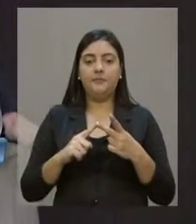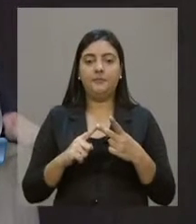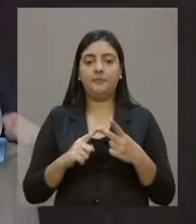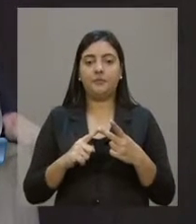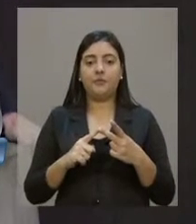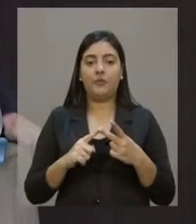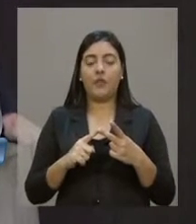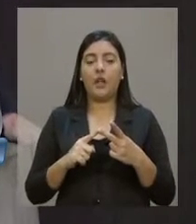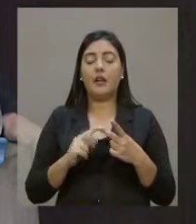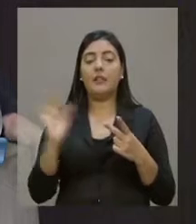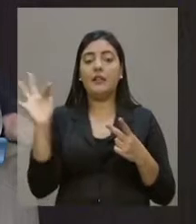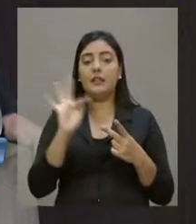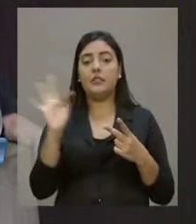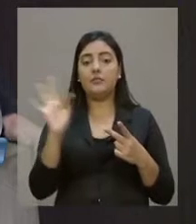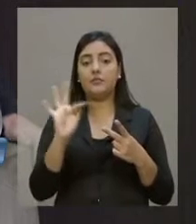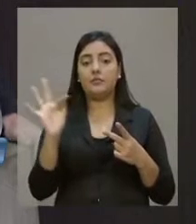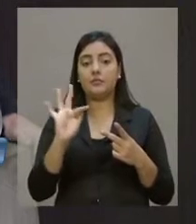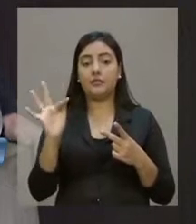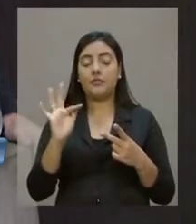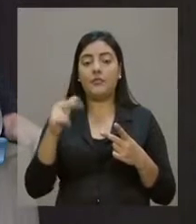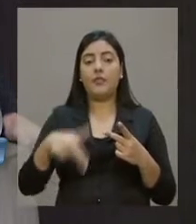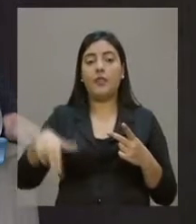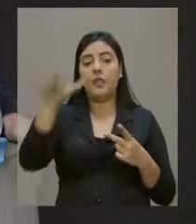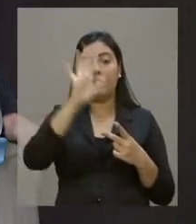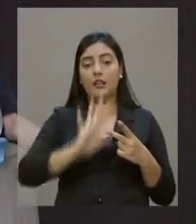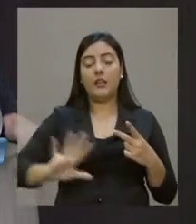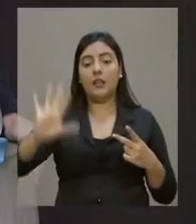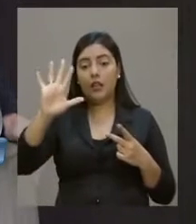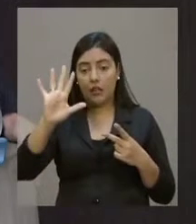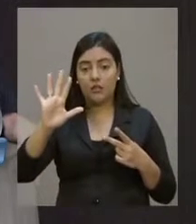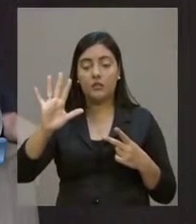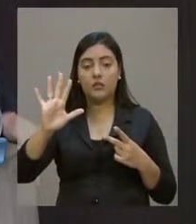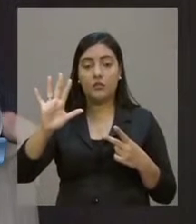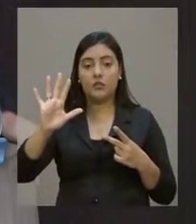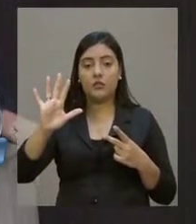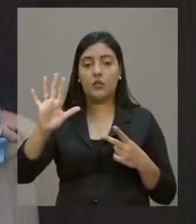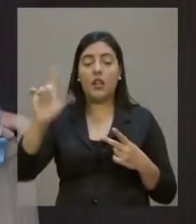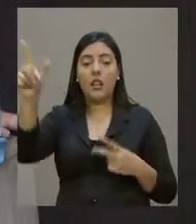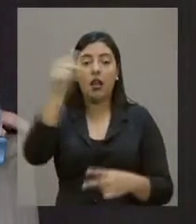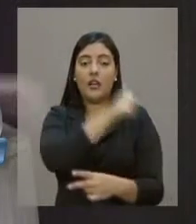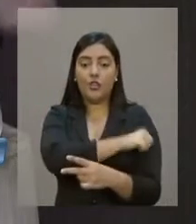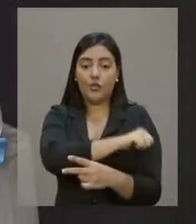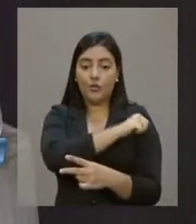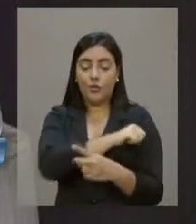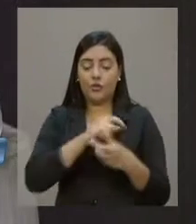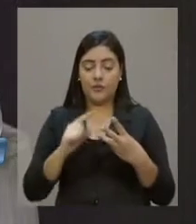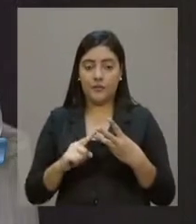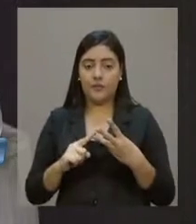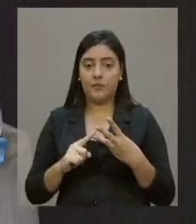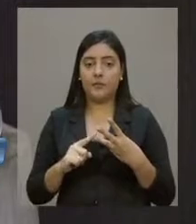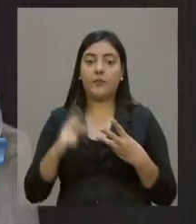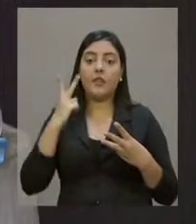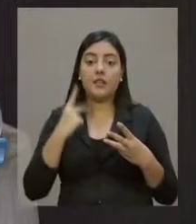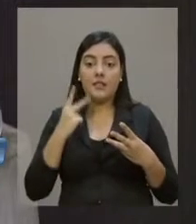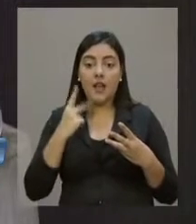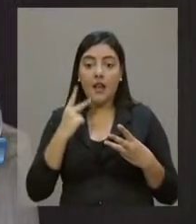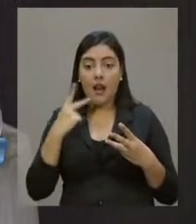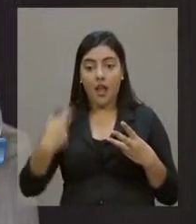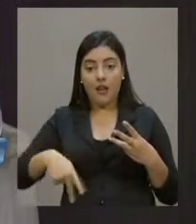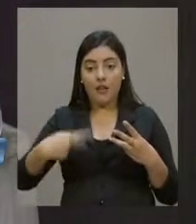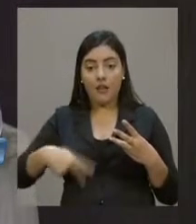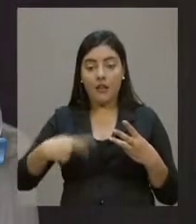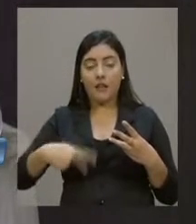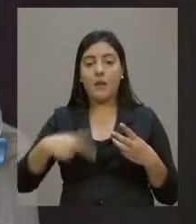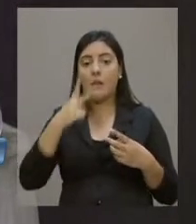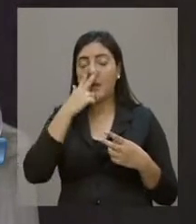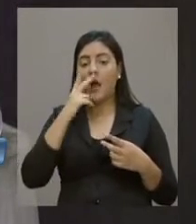Campinas, a Universidade Federal, a chamada Universidade Nacional, que depois transformou-se Universidade Federal do Rio de Janeiro, a Universidade Federal do Ceará, que talvez